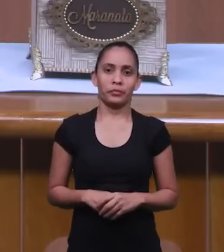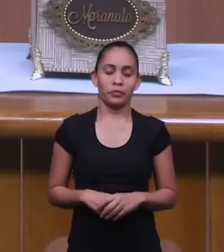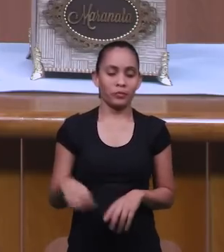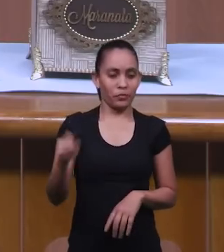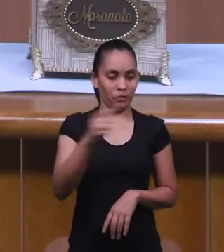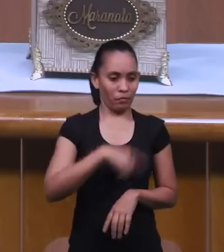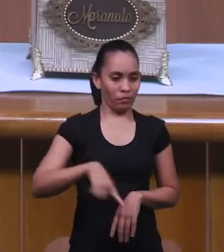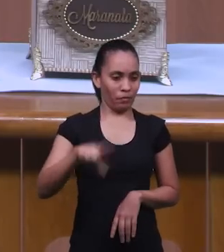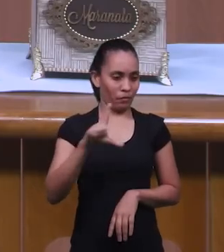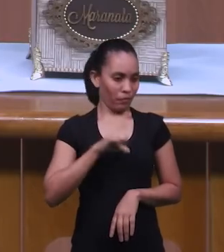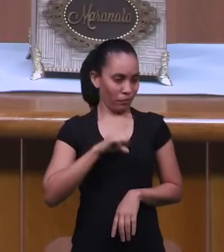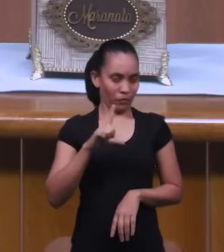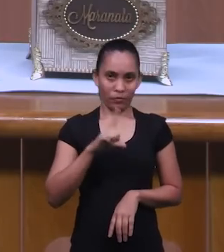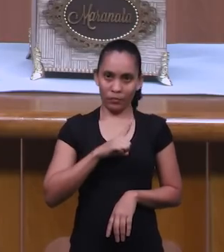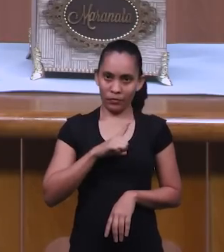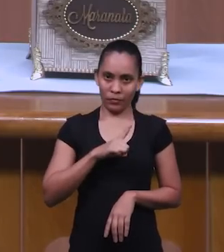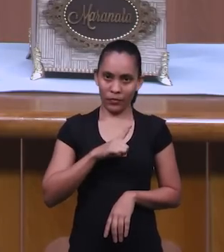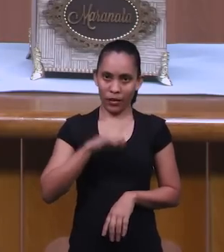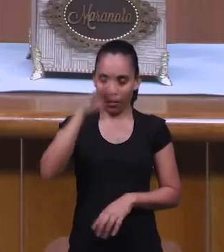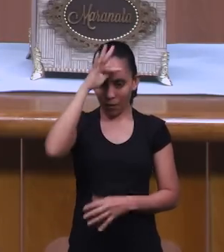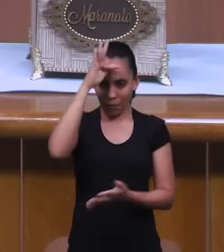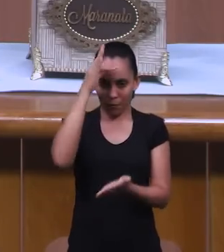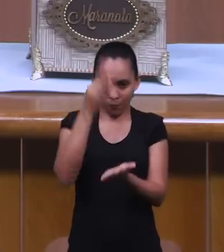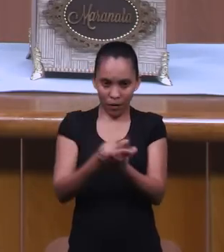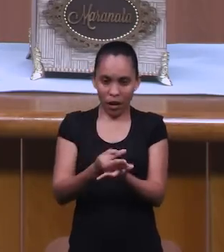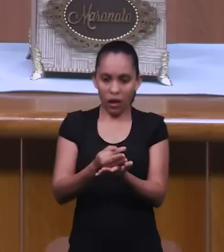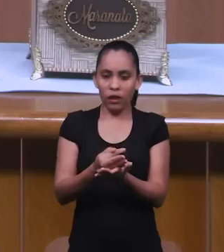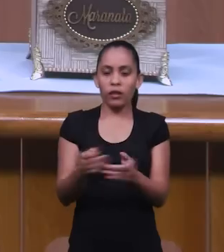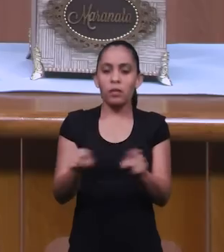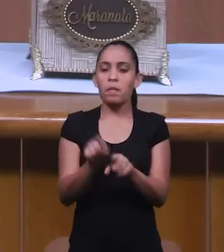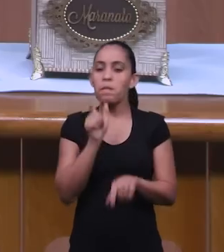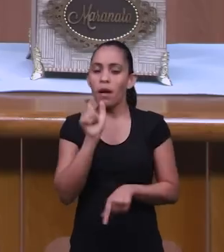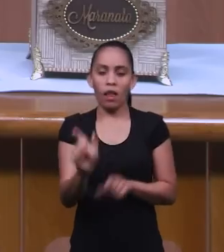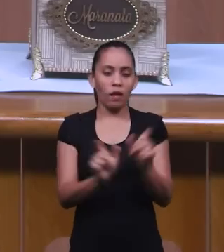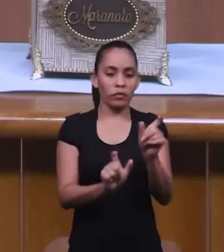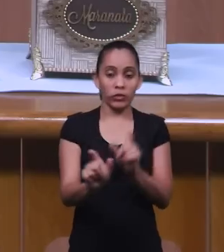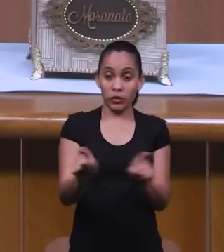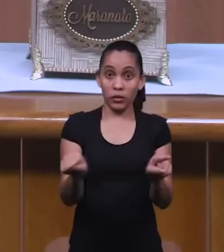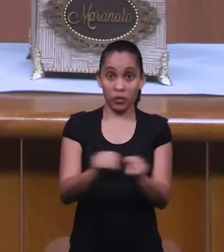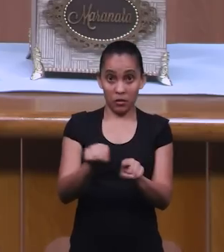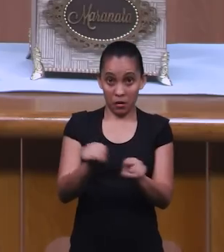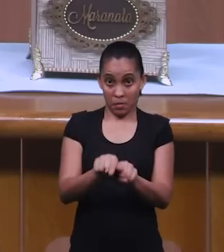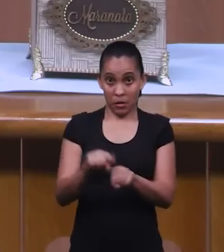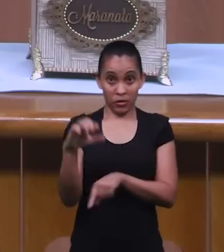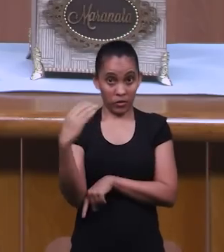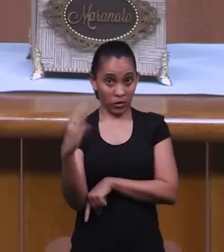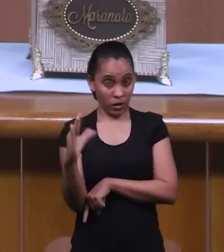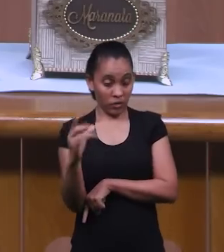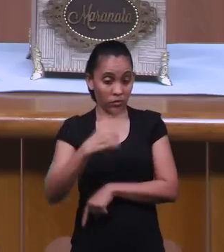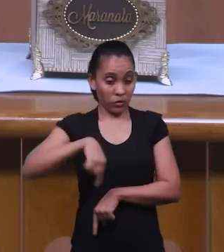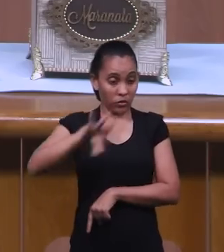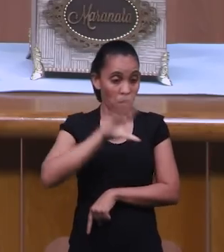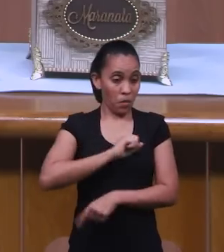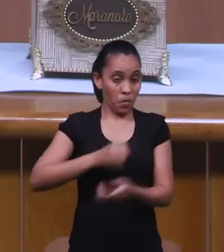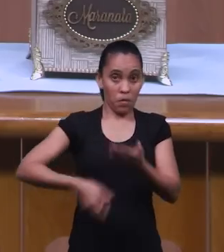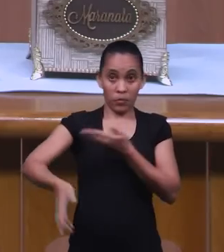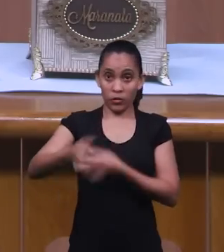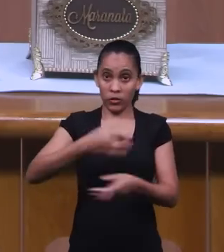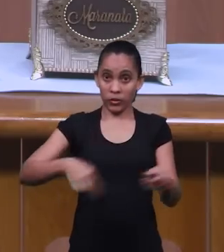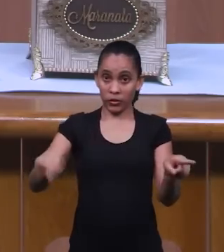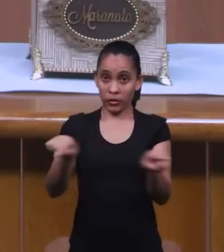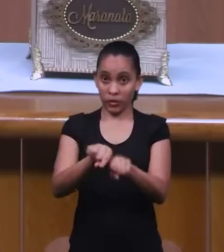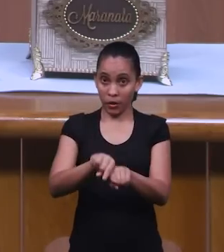Portanto, assim como em tudo abundais em fé e em palavra, em ciência, em toda diligência, em vosso amor para conosco, assim